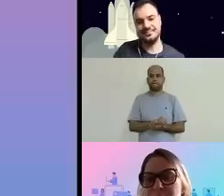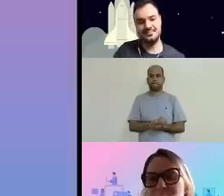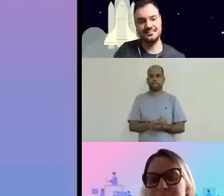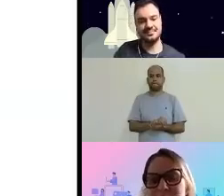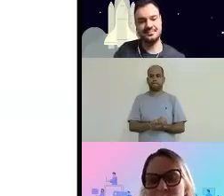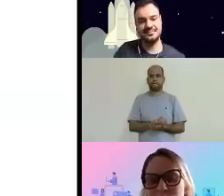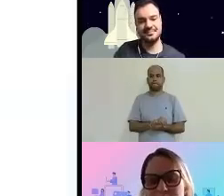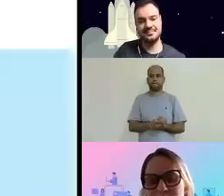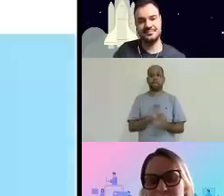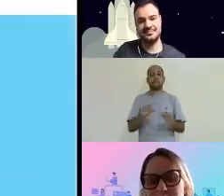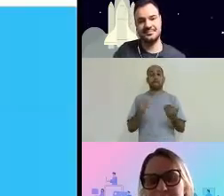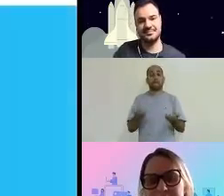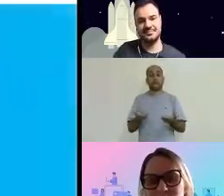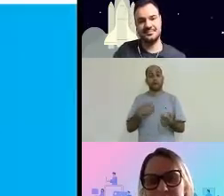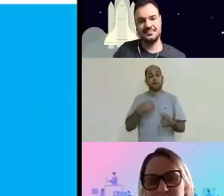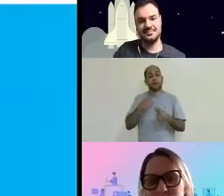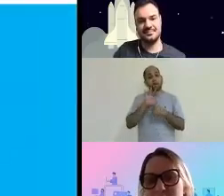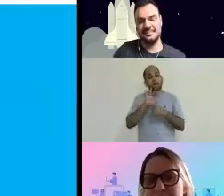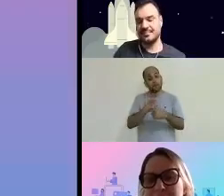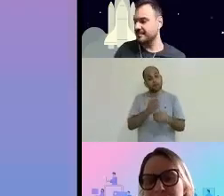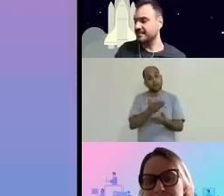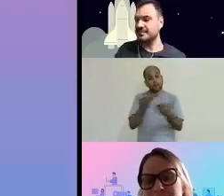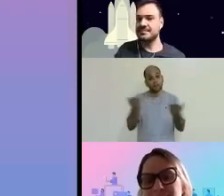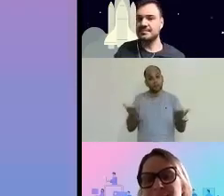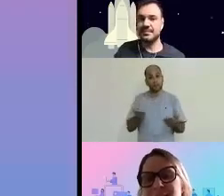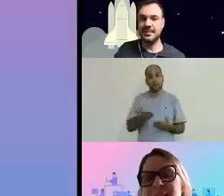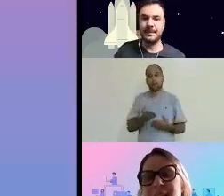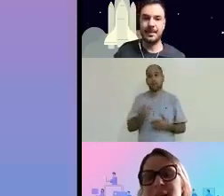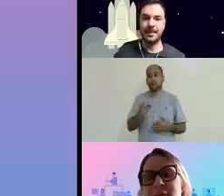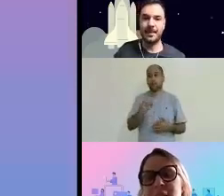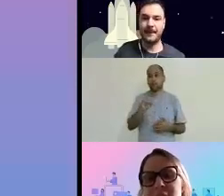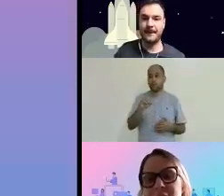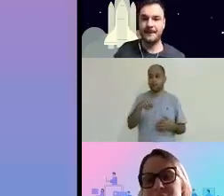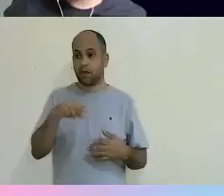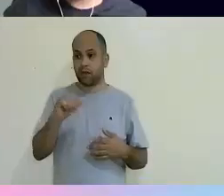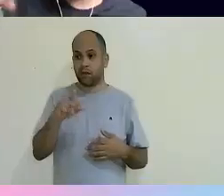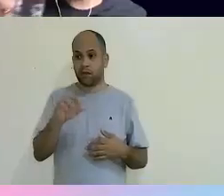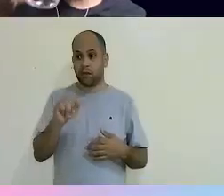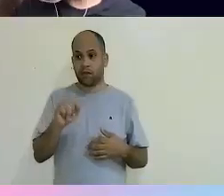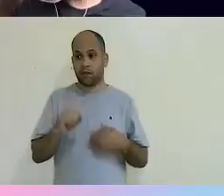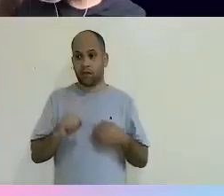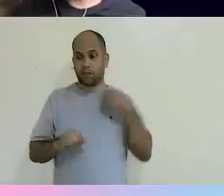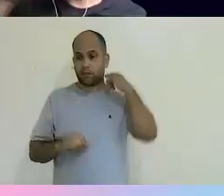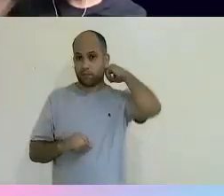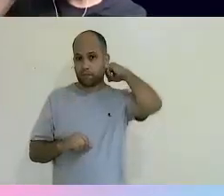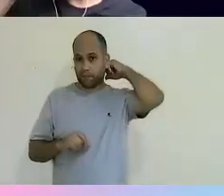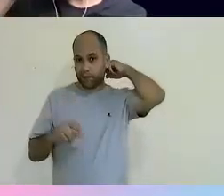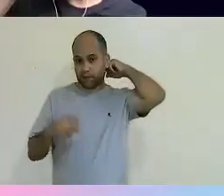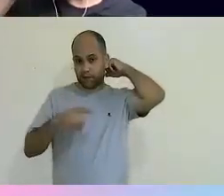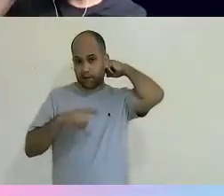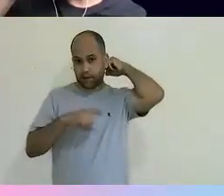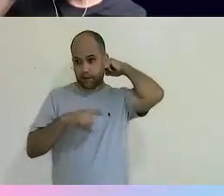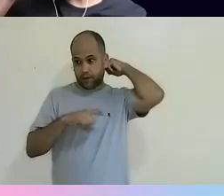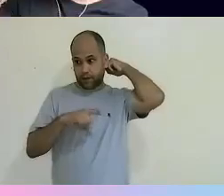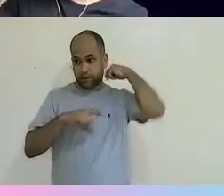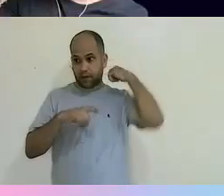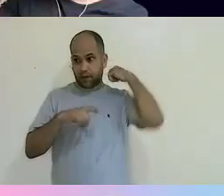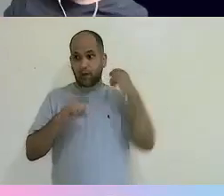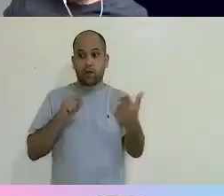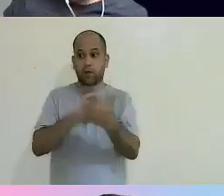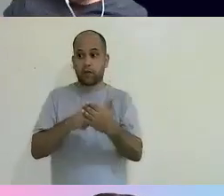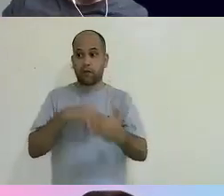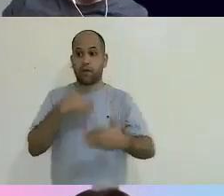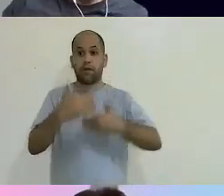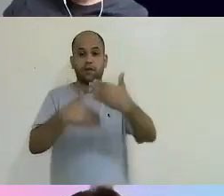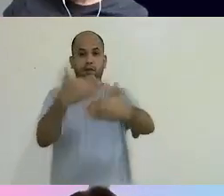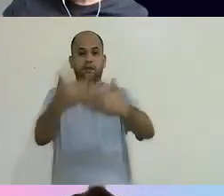Então, a gente queria mostrar só um pouquinho para vocês o que é o Jornada, né? Então, ele tem como objetivo desenvolver as soft